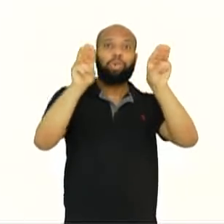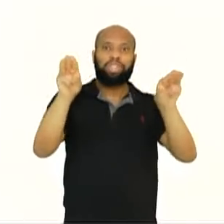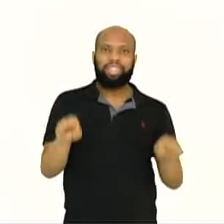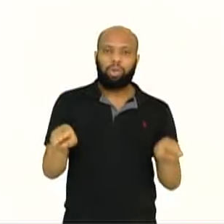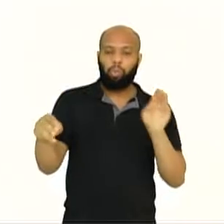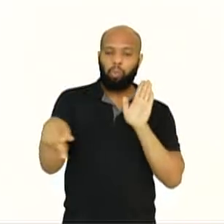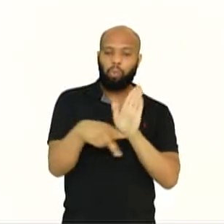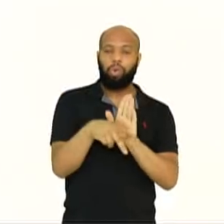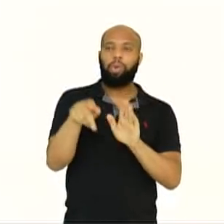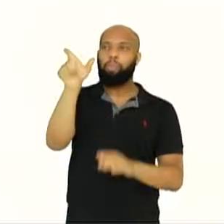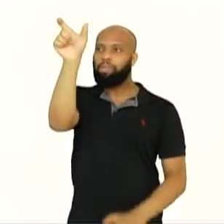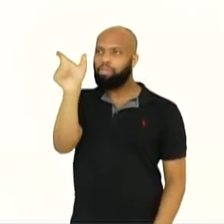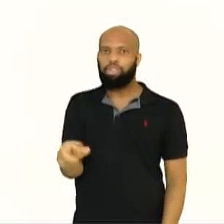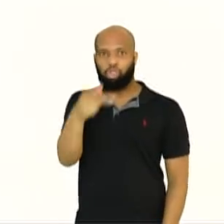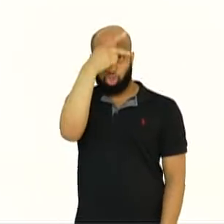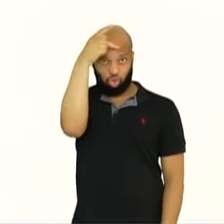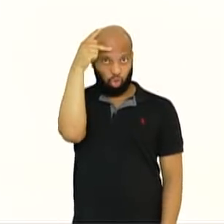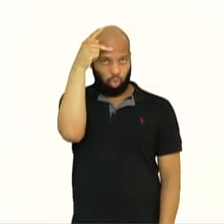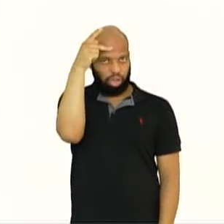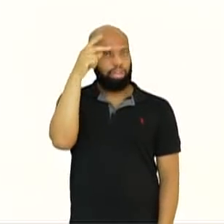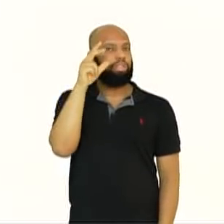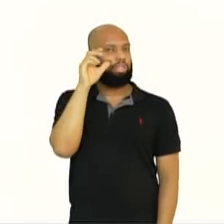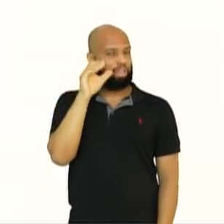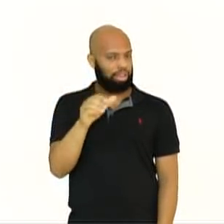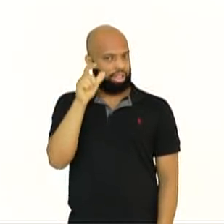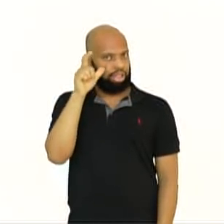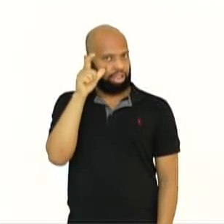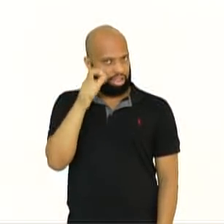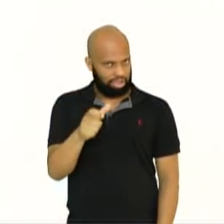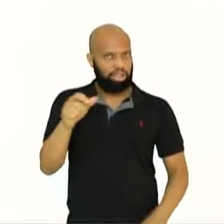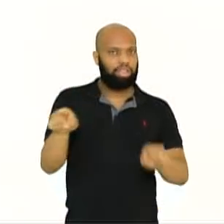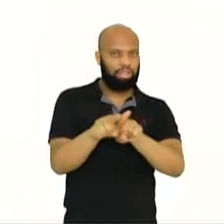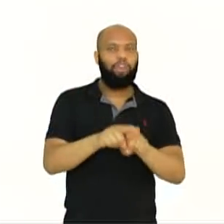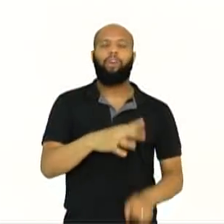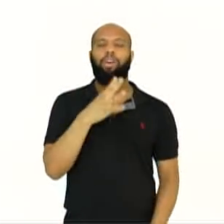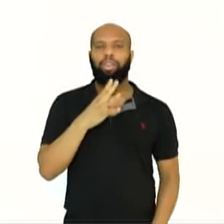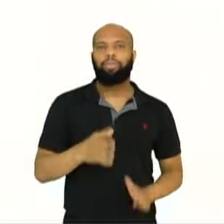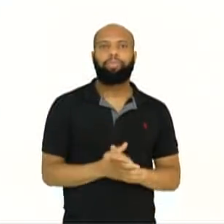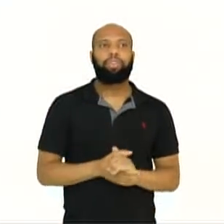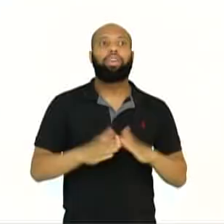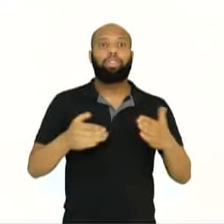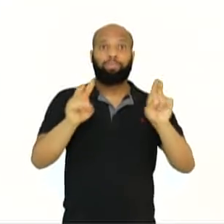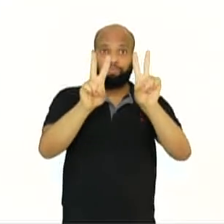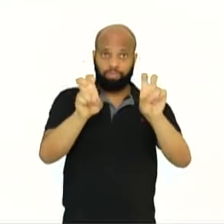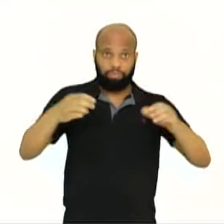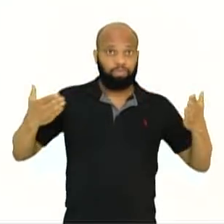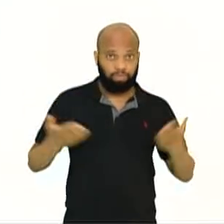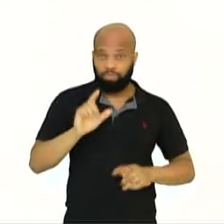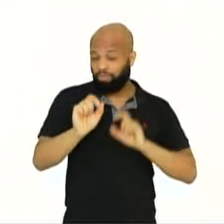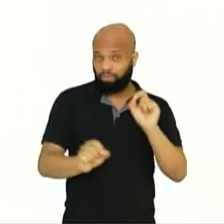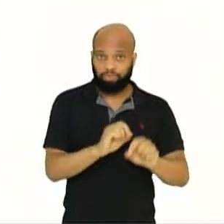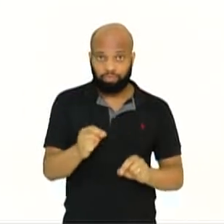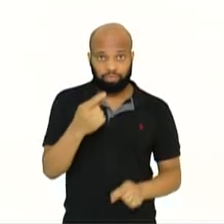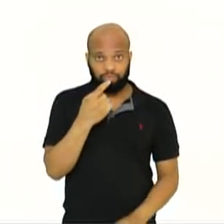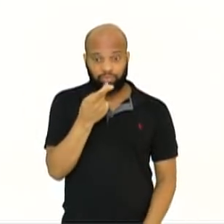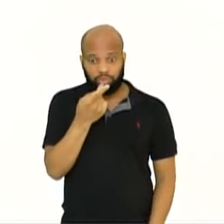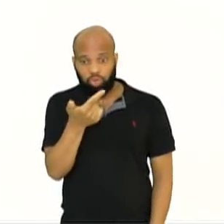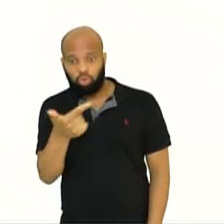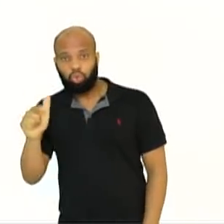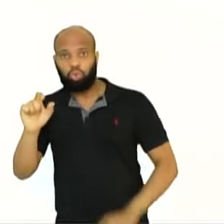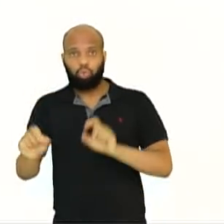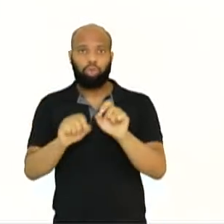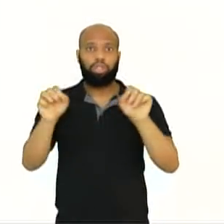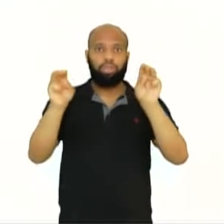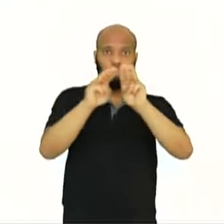é um outro tema bem interessante aí para a gente conhecer, ok? Nosso tema aqui, só para reforçar novamente, o Museu Paranaense, ele